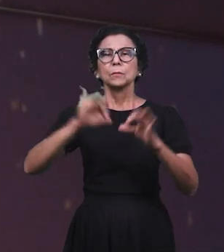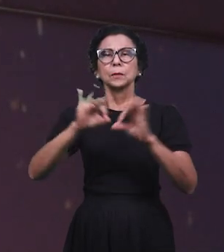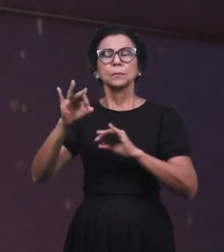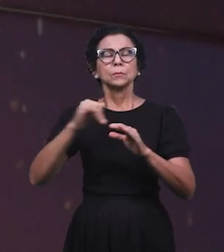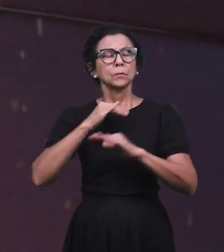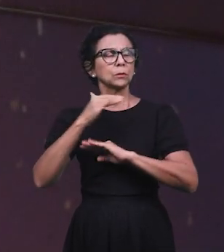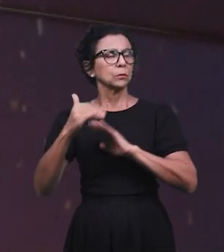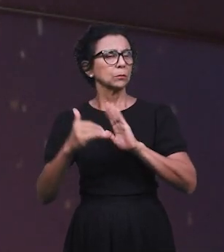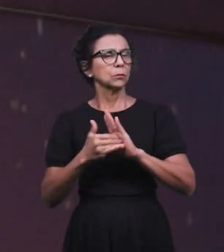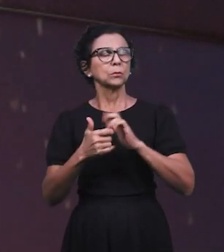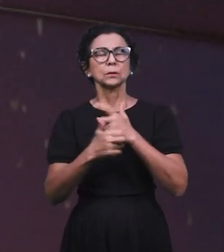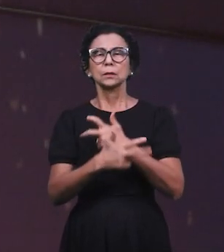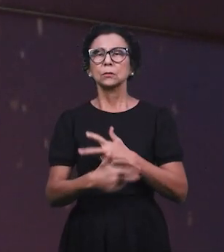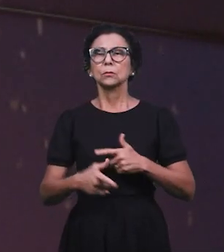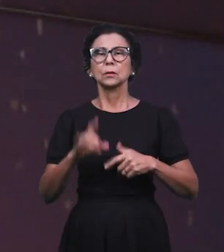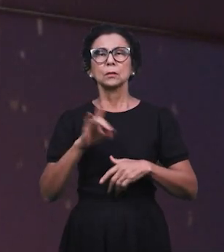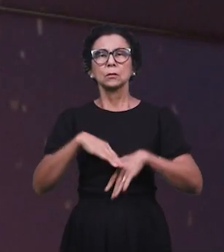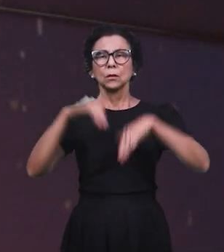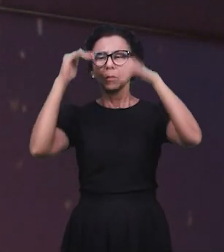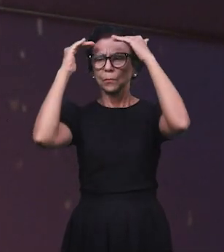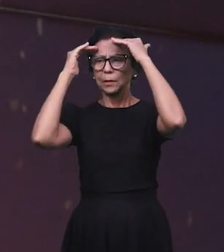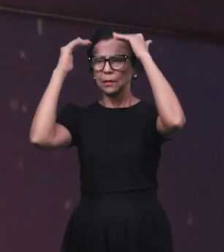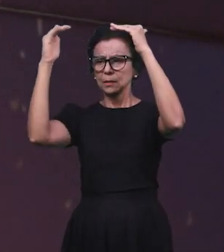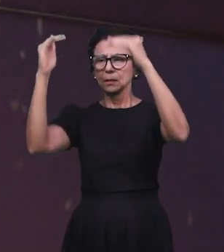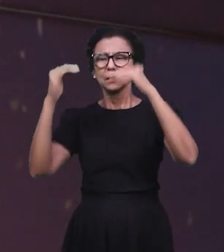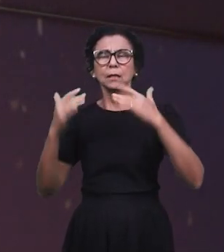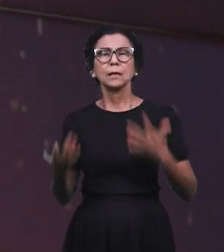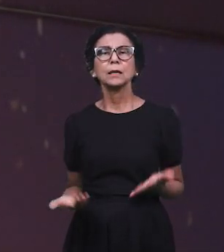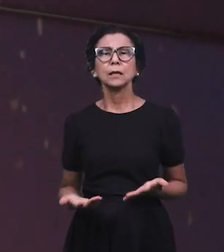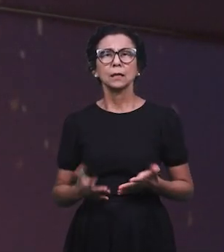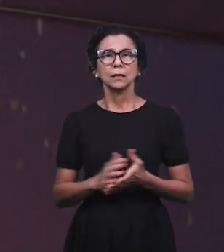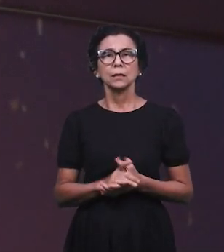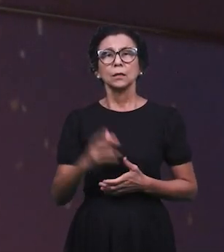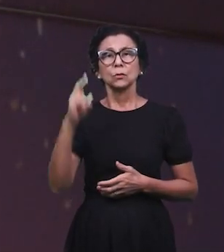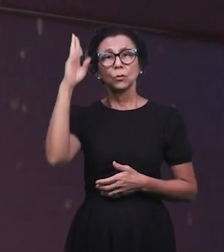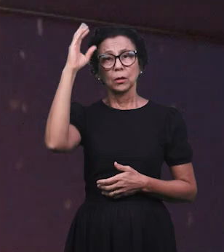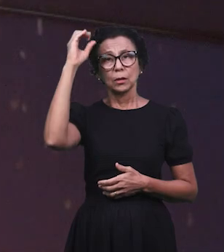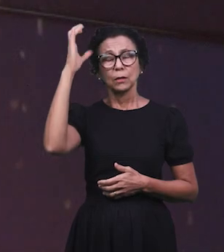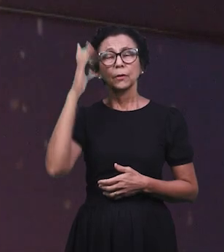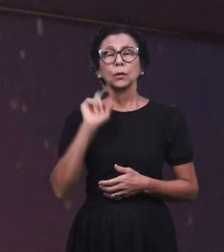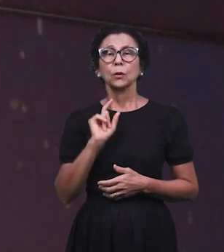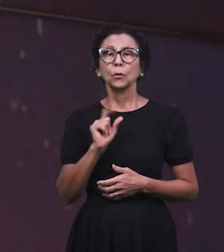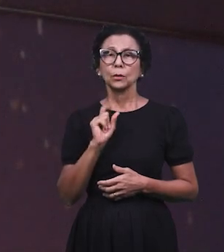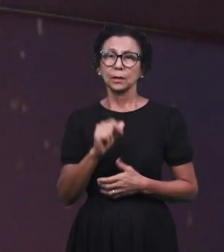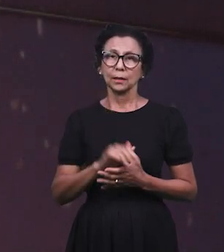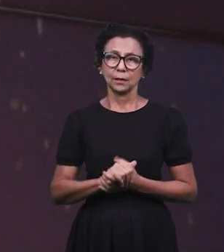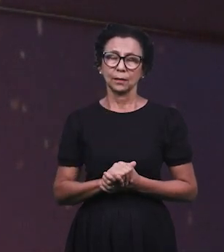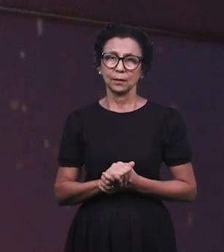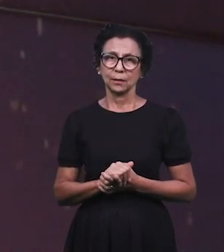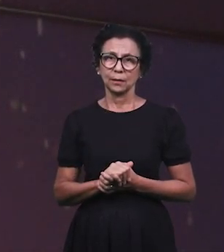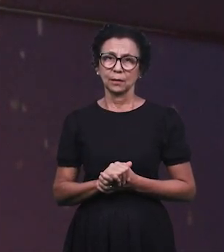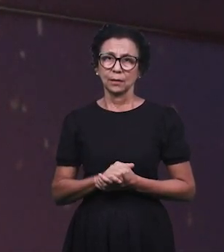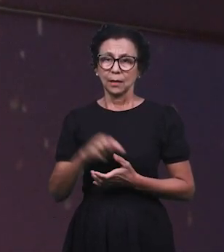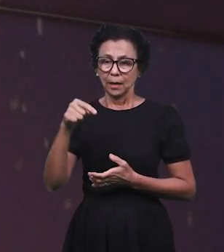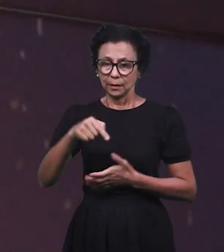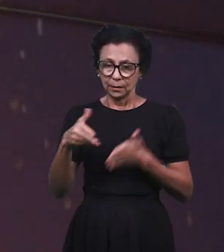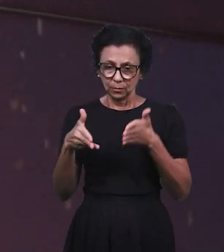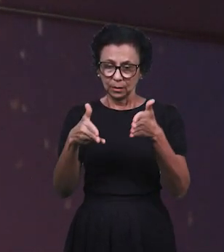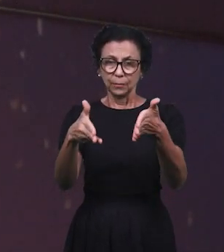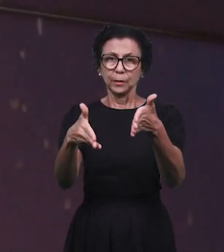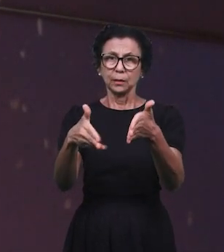aqui, viver aquilo que é a revelação do Senhor. Não se desvie nem para a direita nem para a esquerda. O que o Senhor revelou? O caminho é esse? Eu vou andar